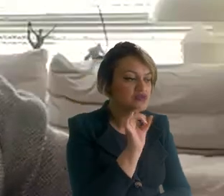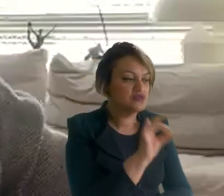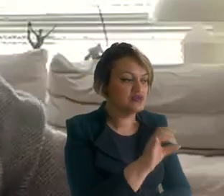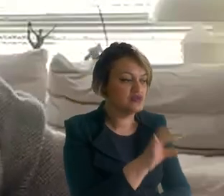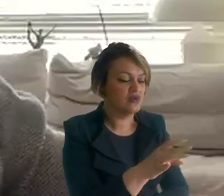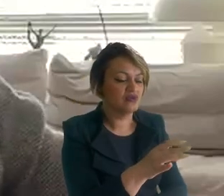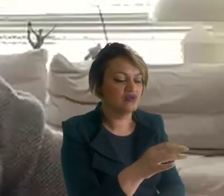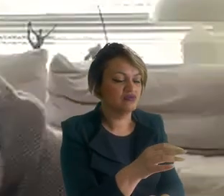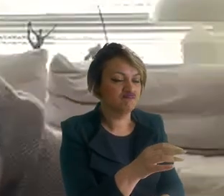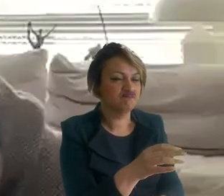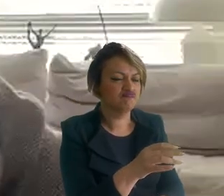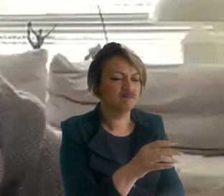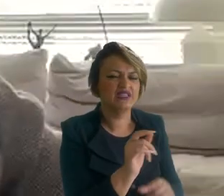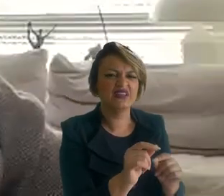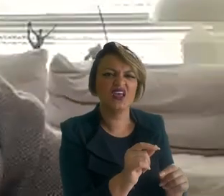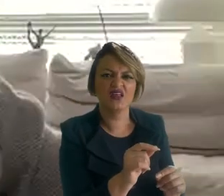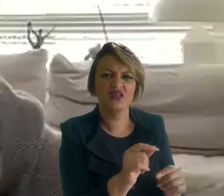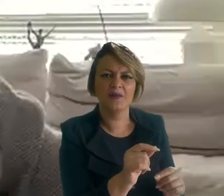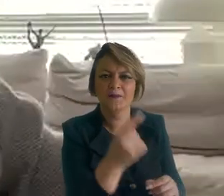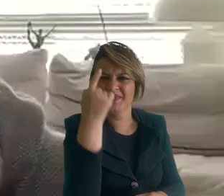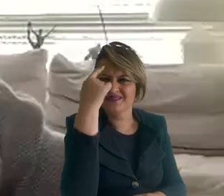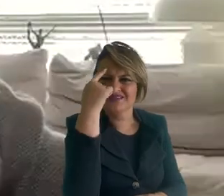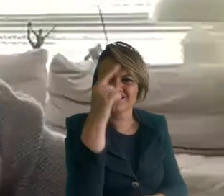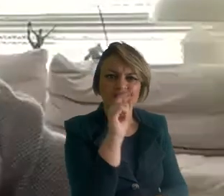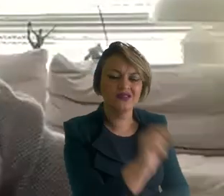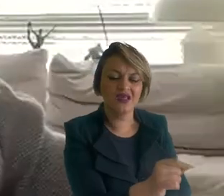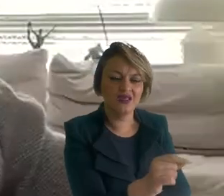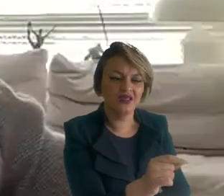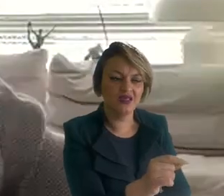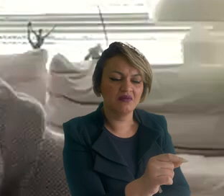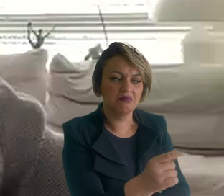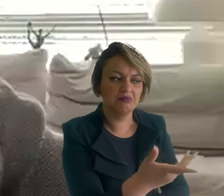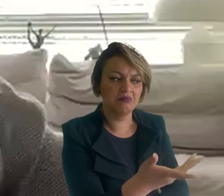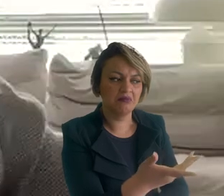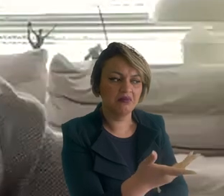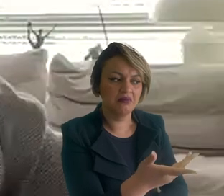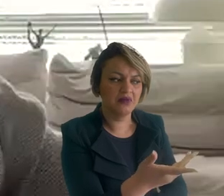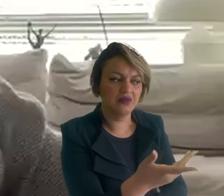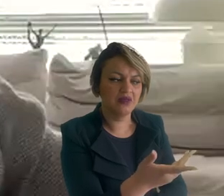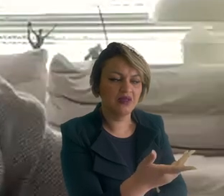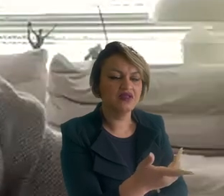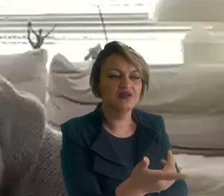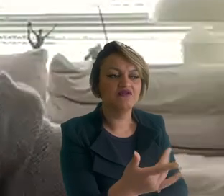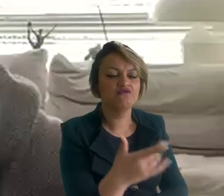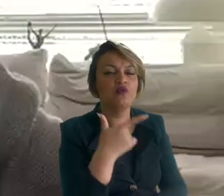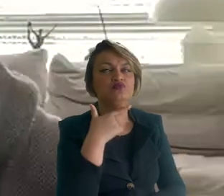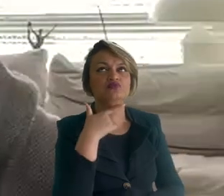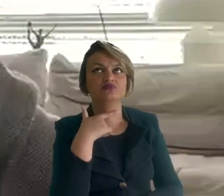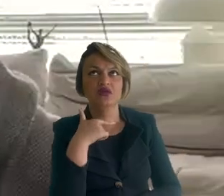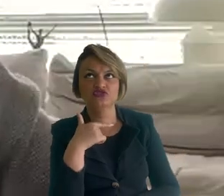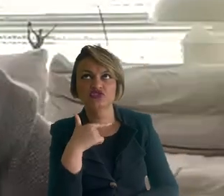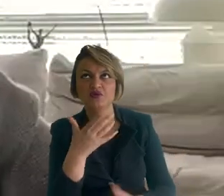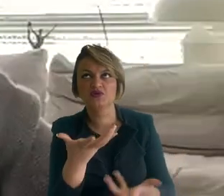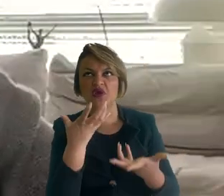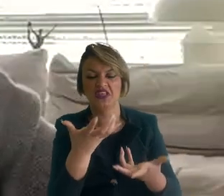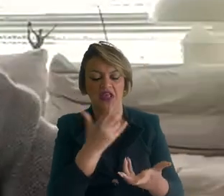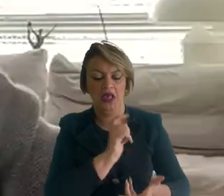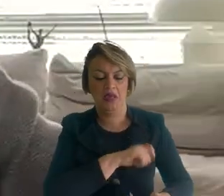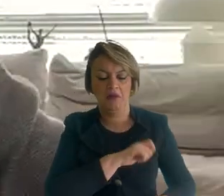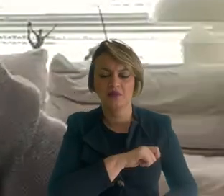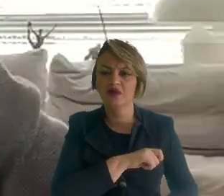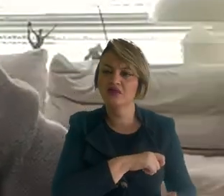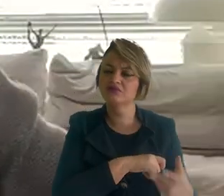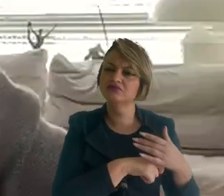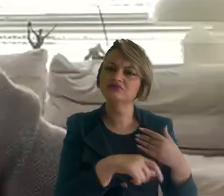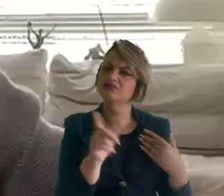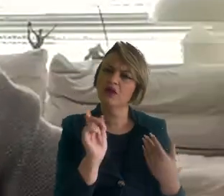da Abolição ou seja não necessariamente são decorrentes da vontade culposa